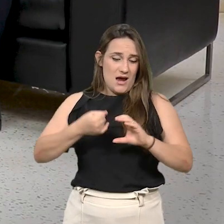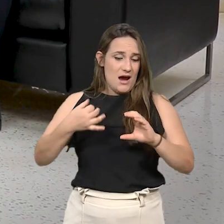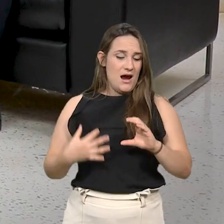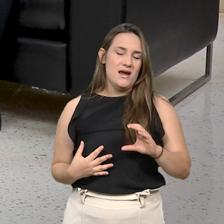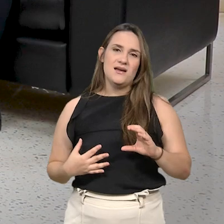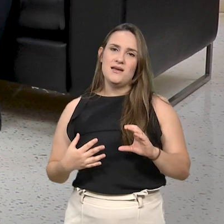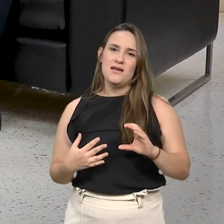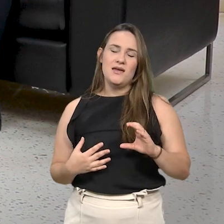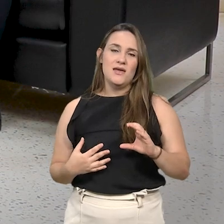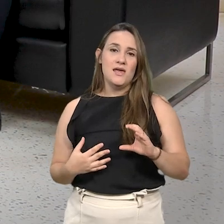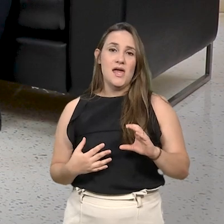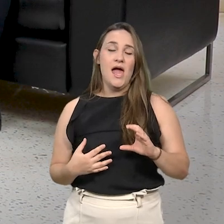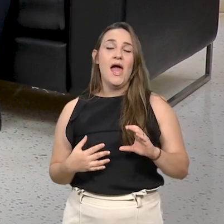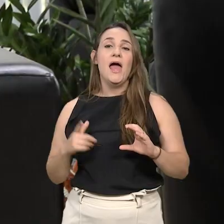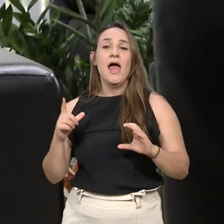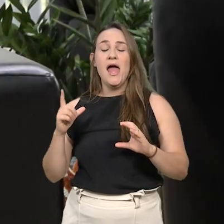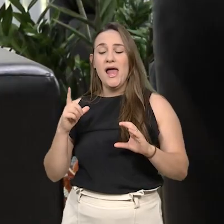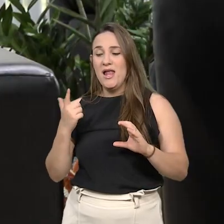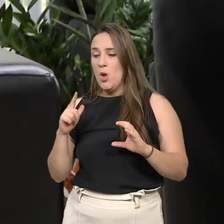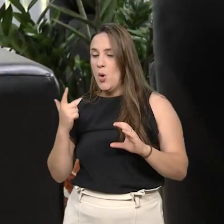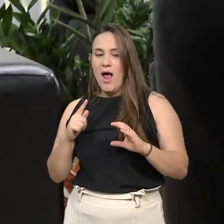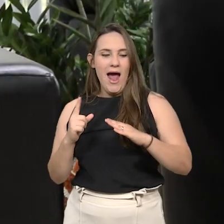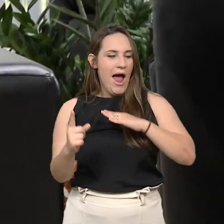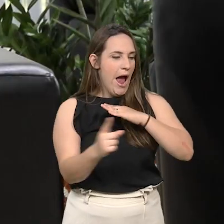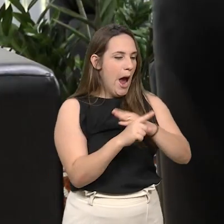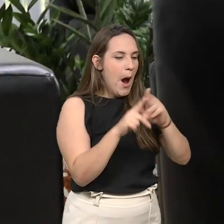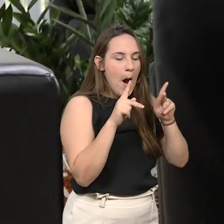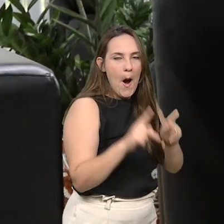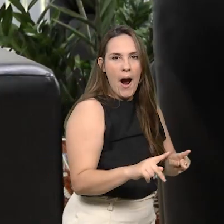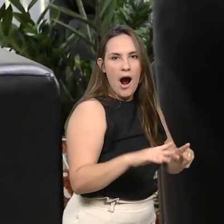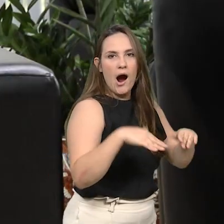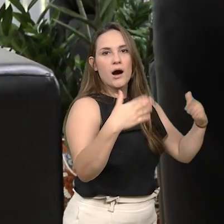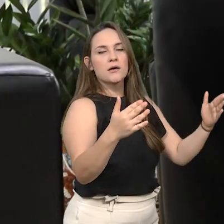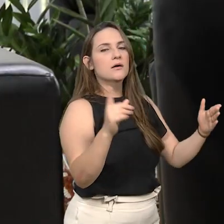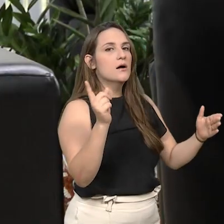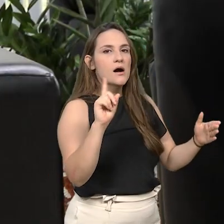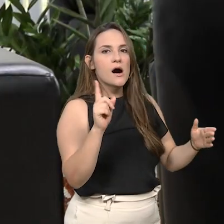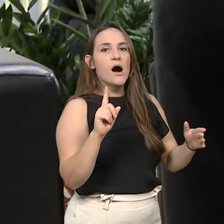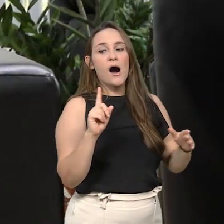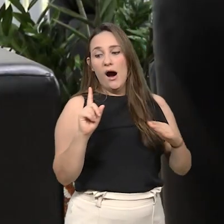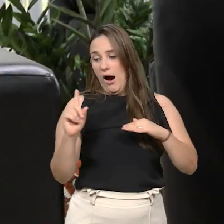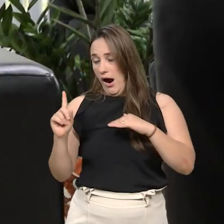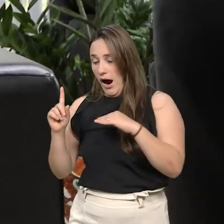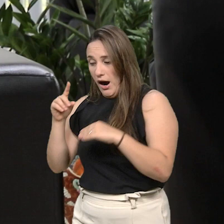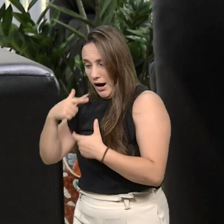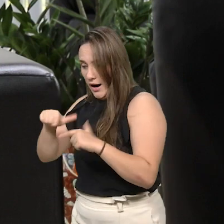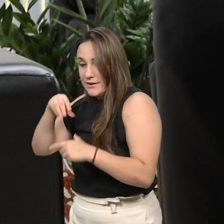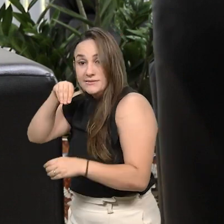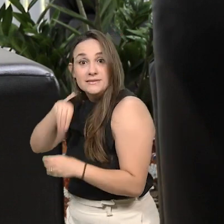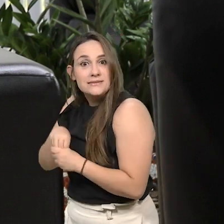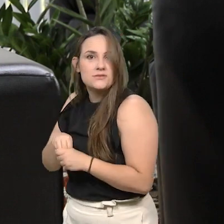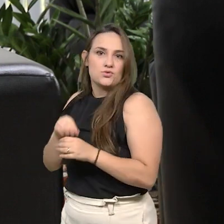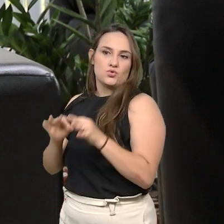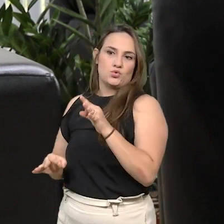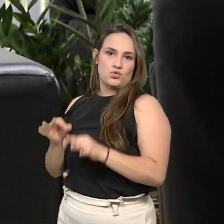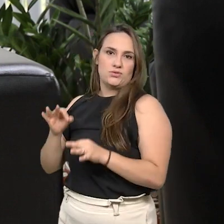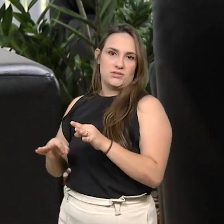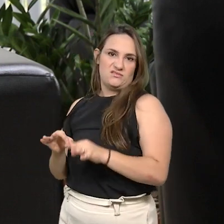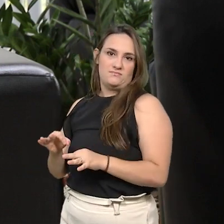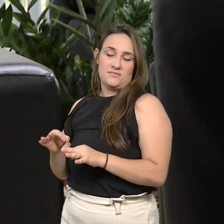característica que não tem um atendimento ao público externo. Com isto, o servidor na Central de Processamento Eletrônico trabalha no que se